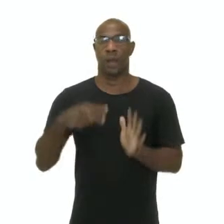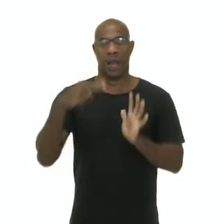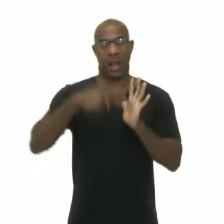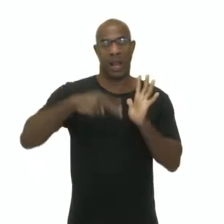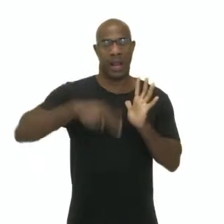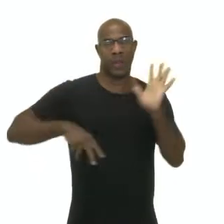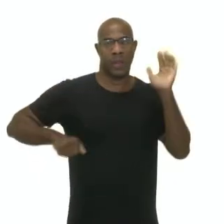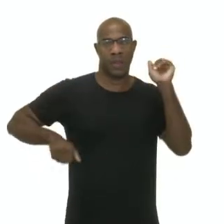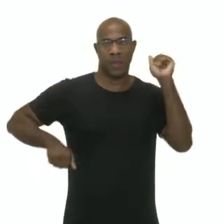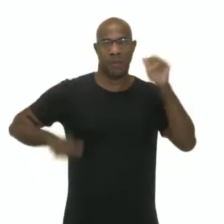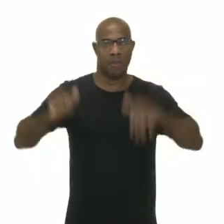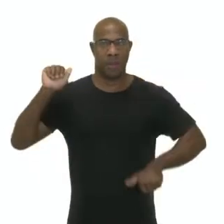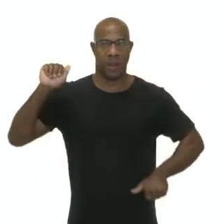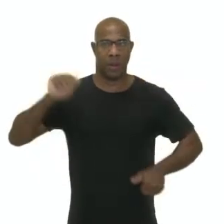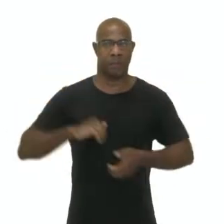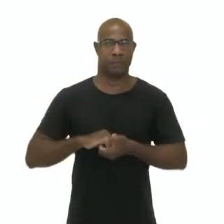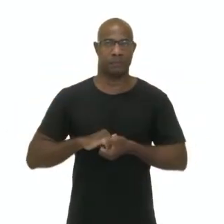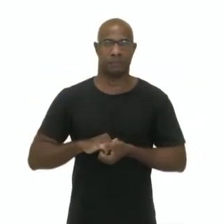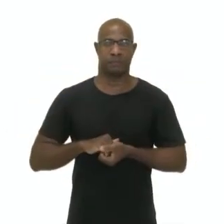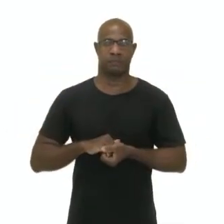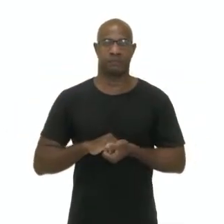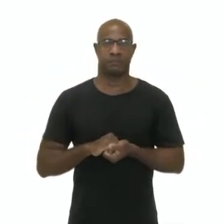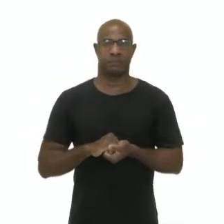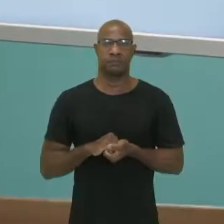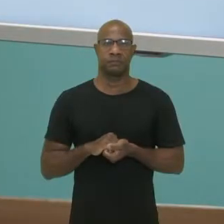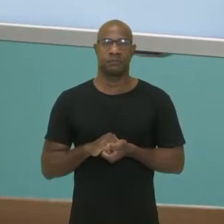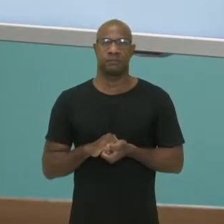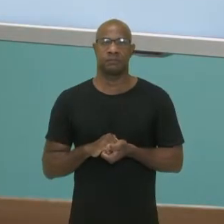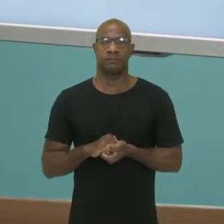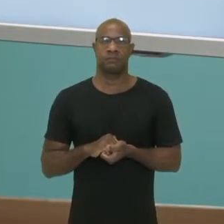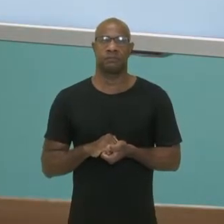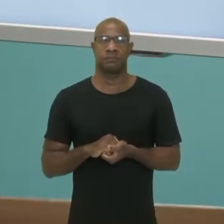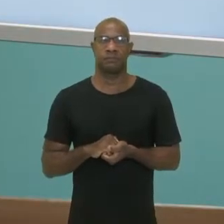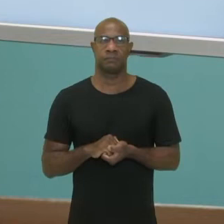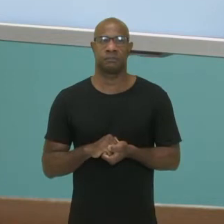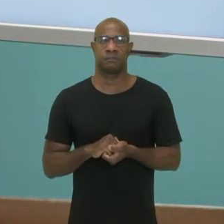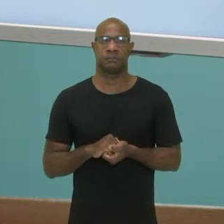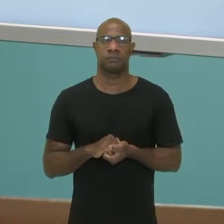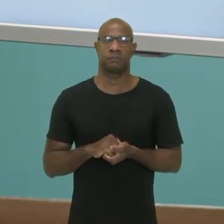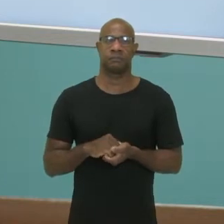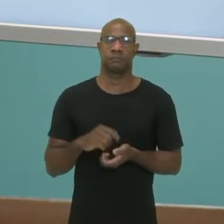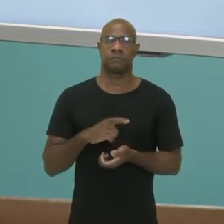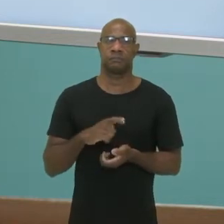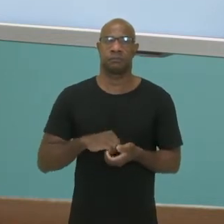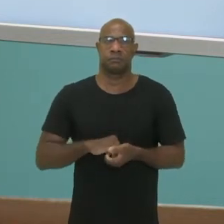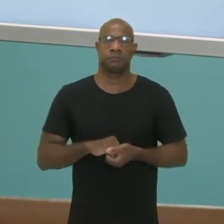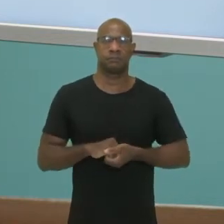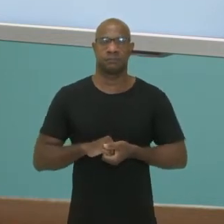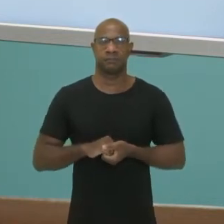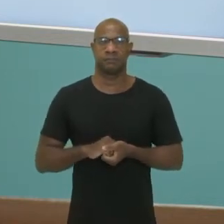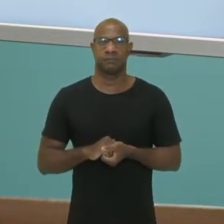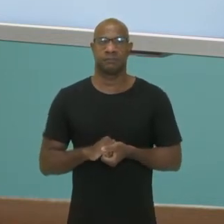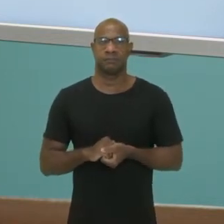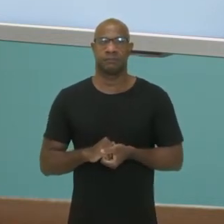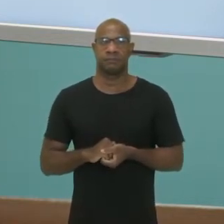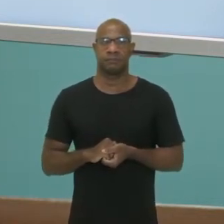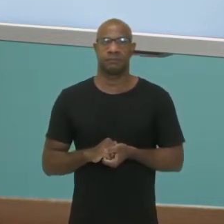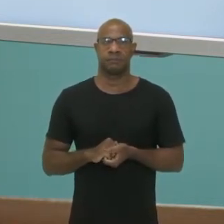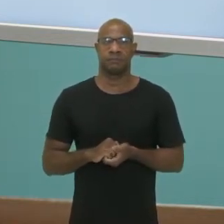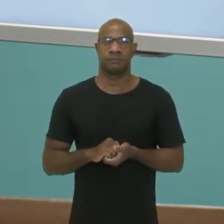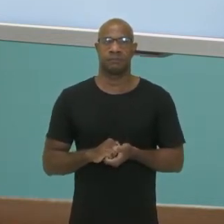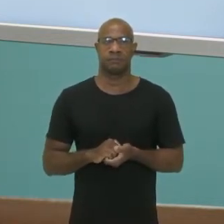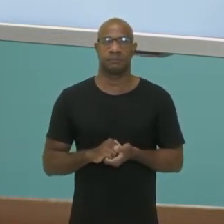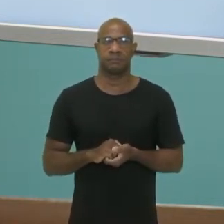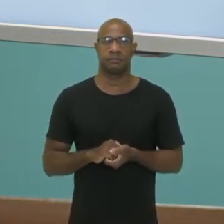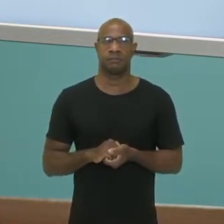gustos e preferências de niños, como os juegos, brincar, as muñecas, por exemplo, entre outras coisas,